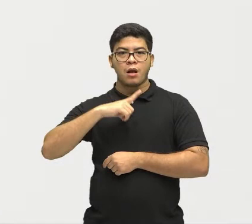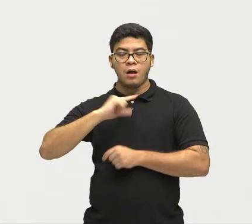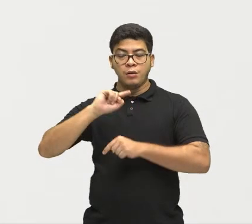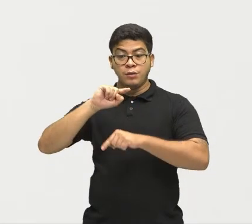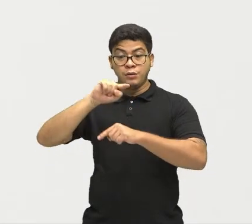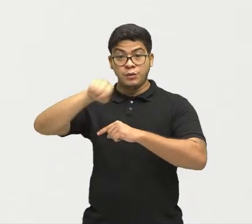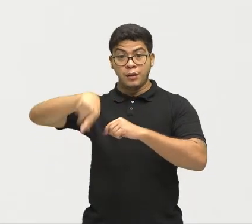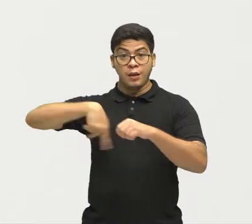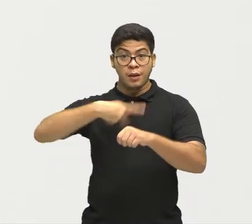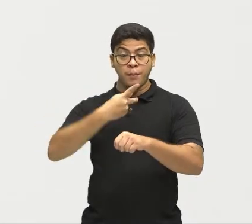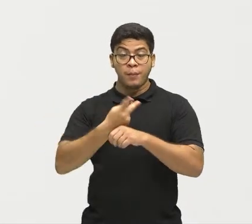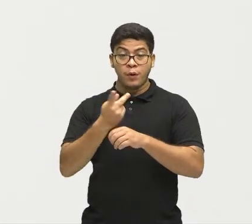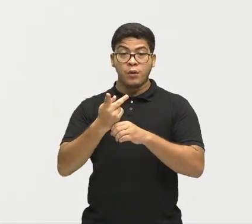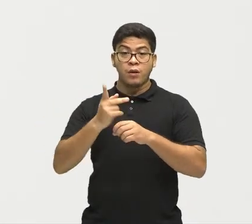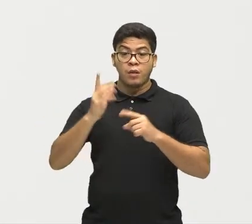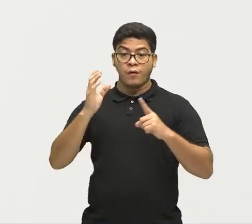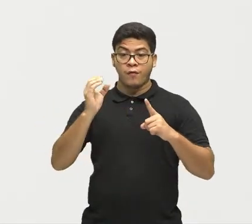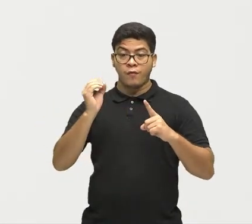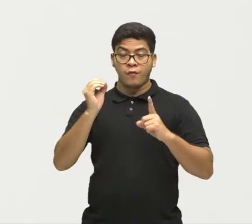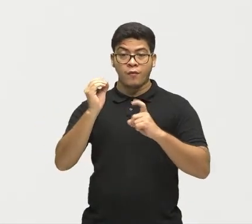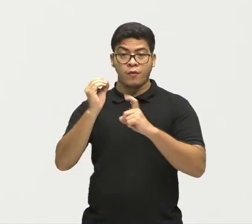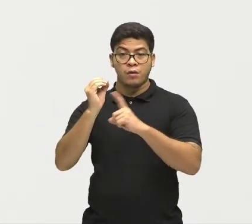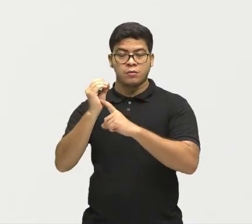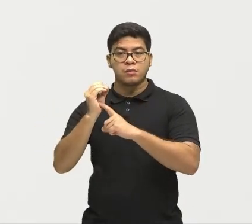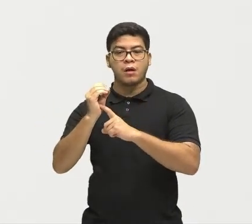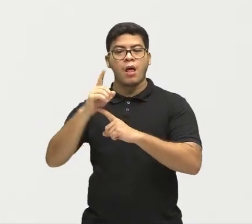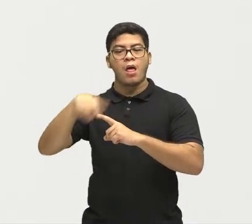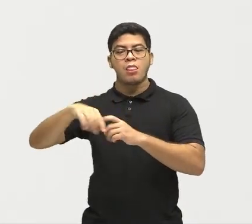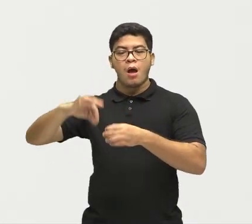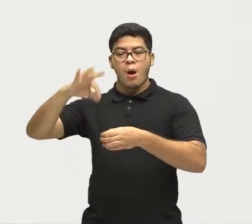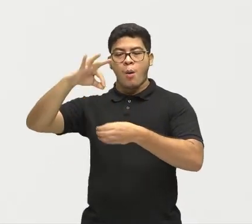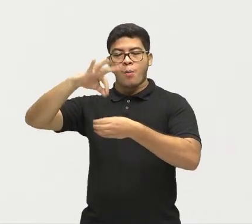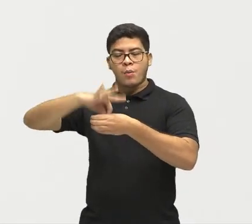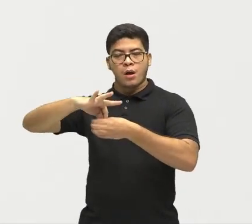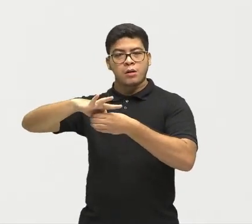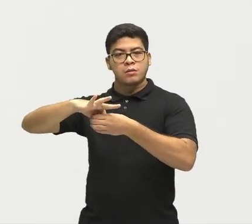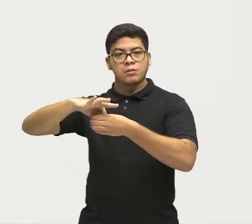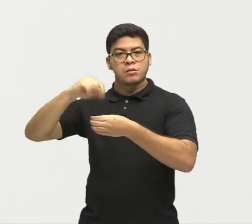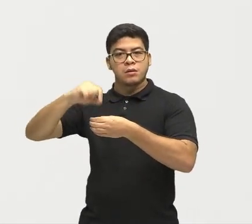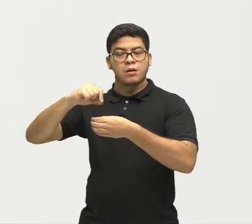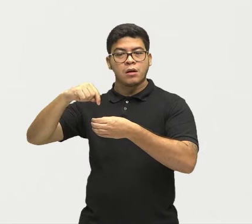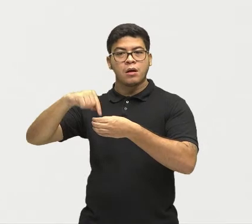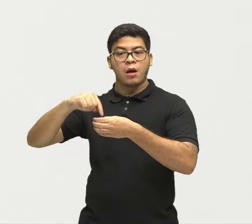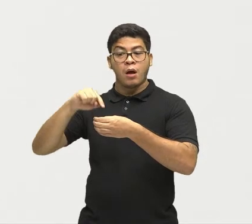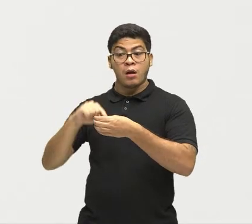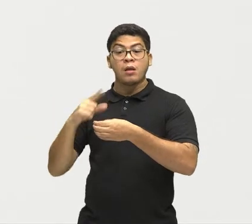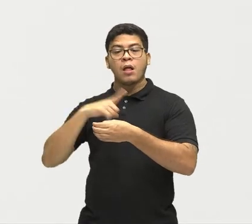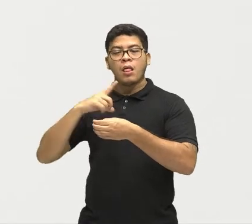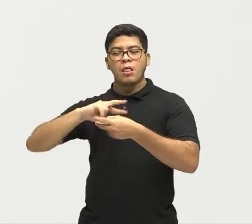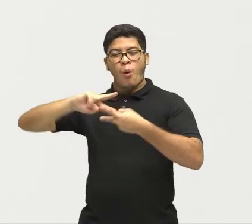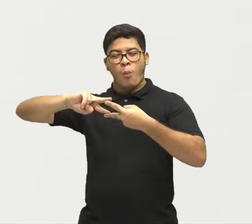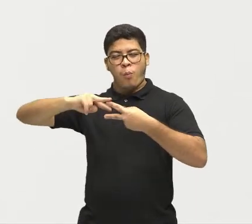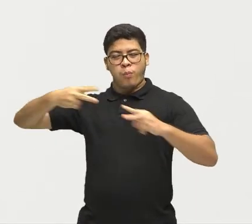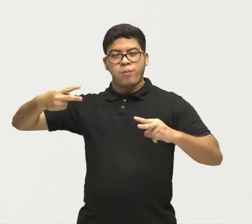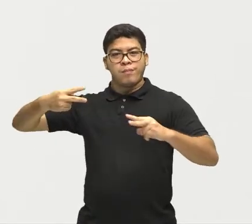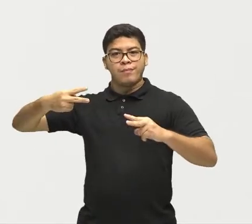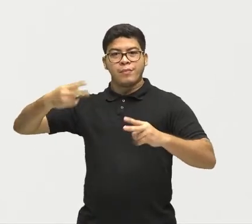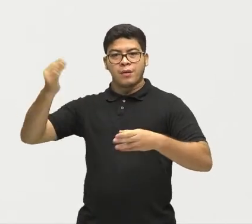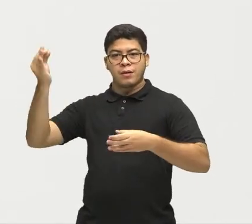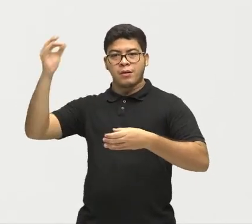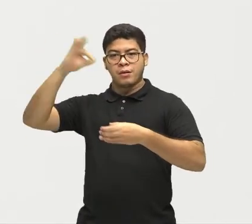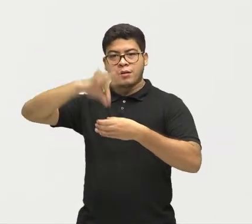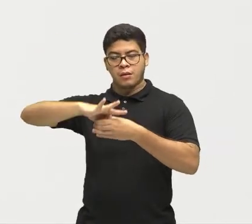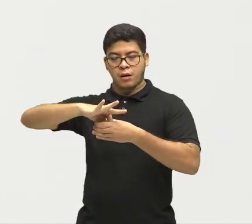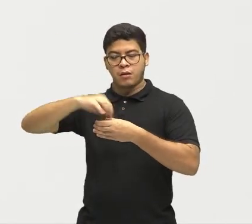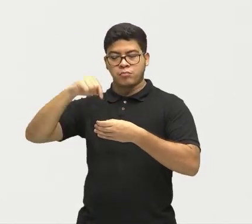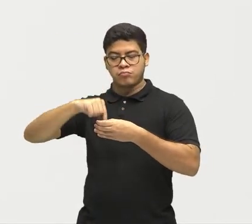a semente, né? Vai levar aí a formação genética na semente para a